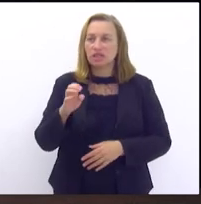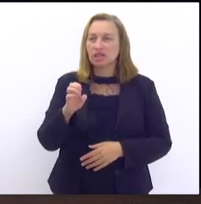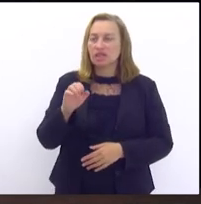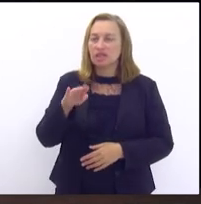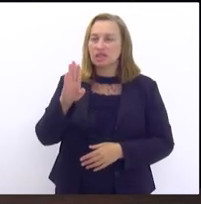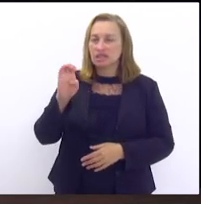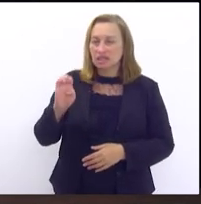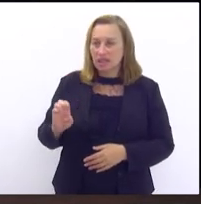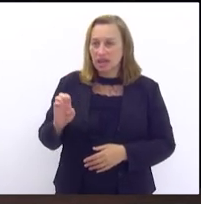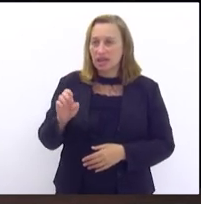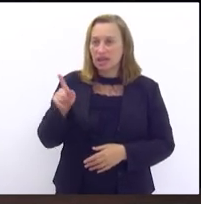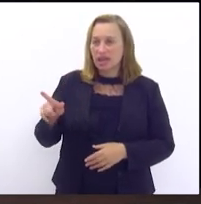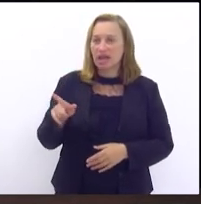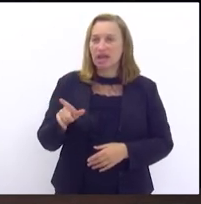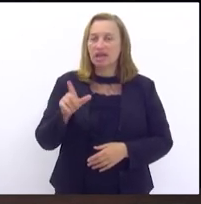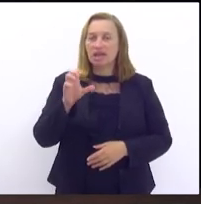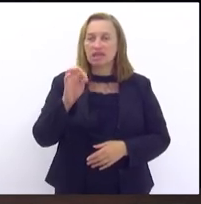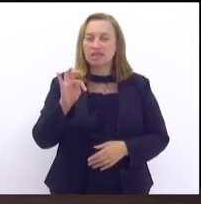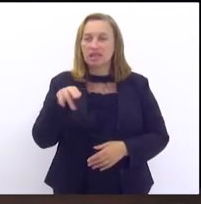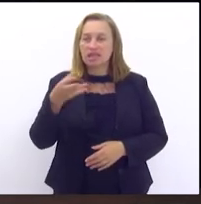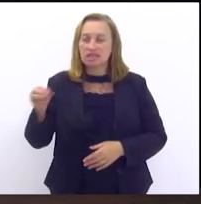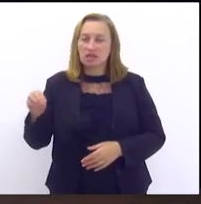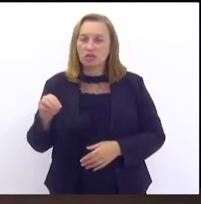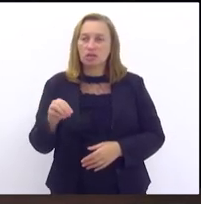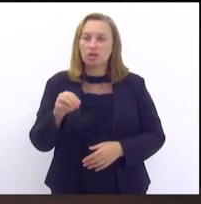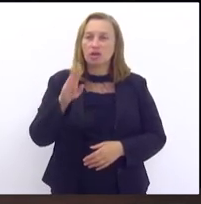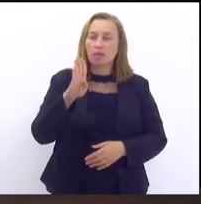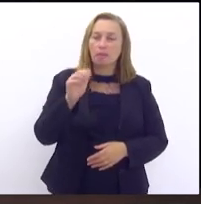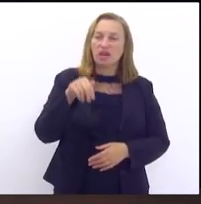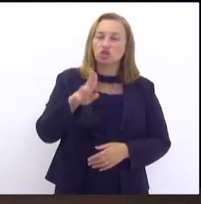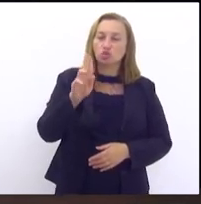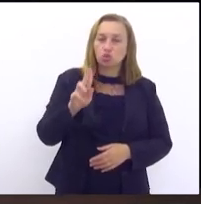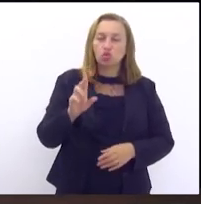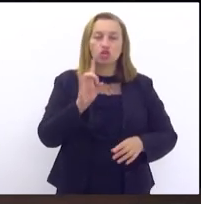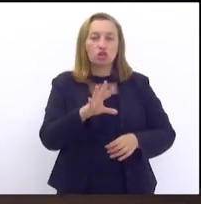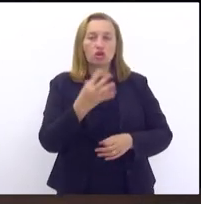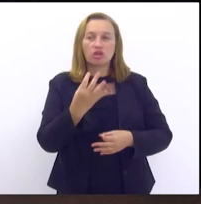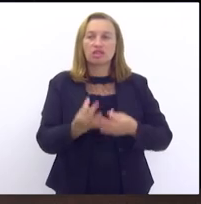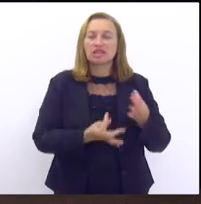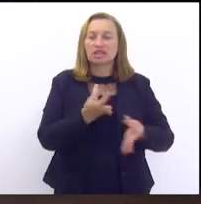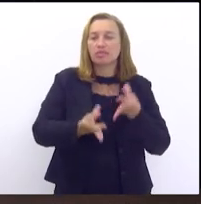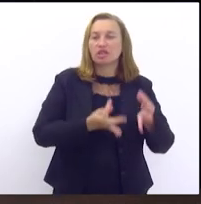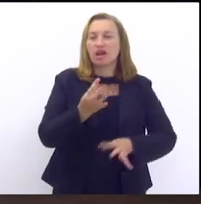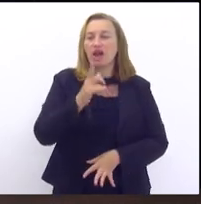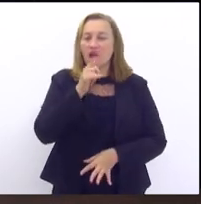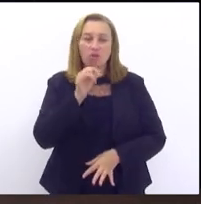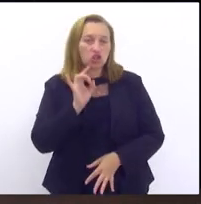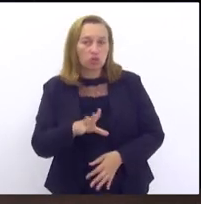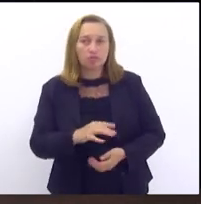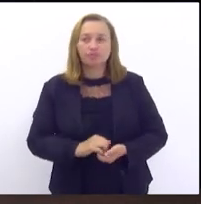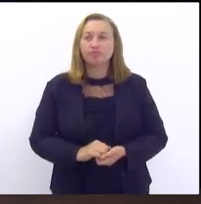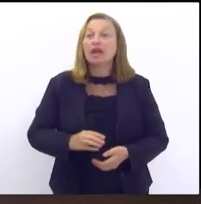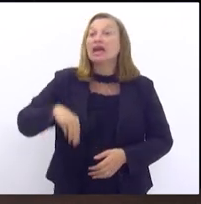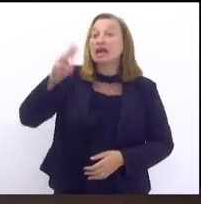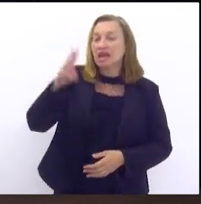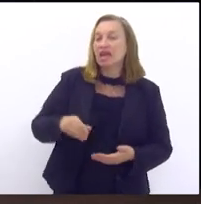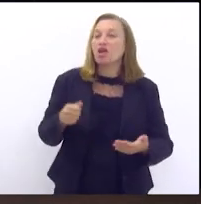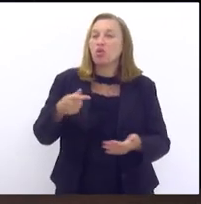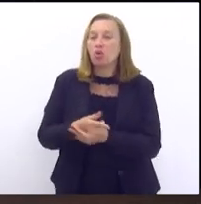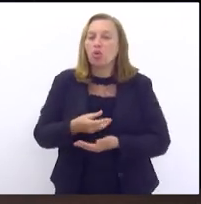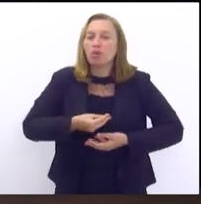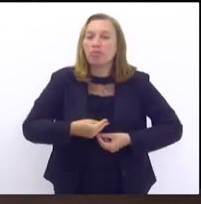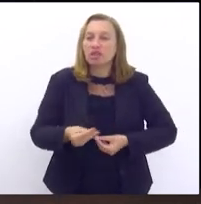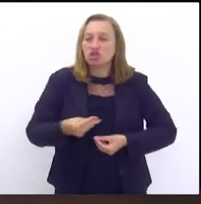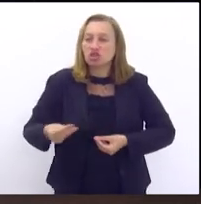estação do Guandu, ela só trata a água, né? Faz o tratamento da captação e o tratamento da água. Quem compra para